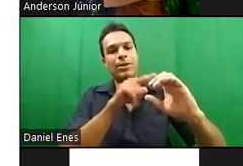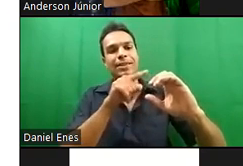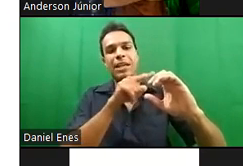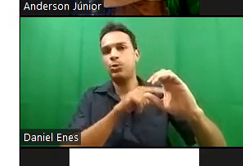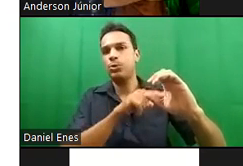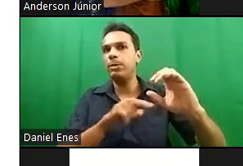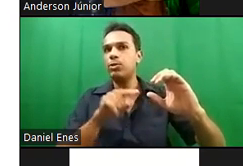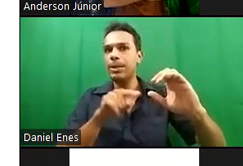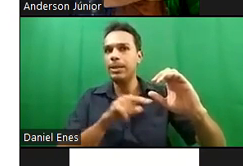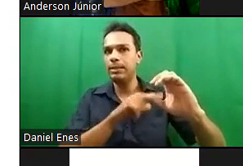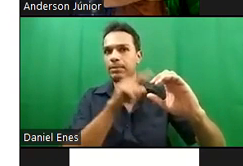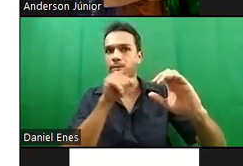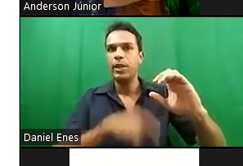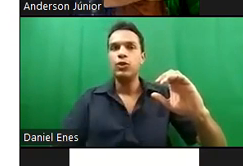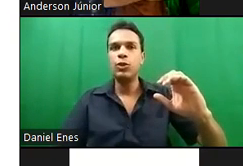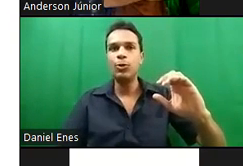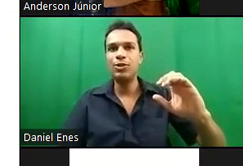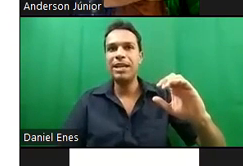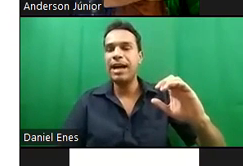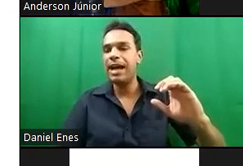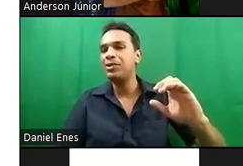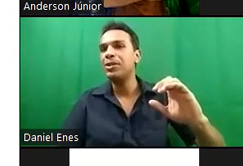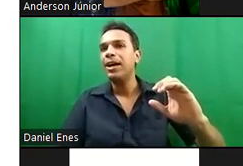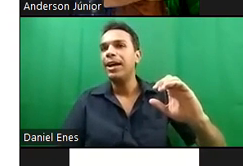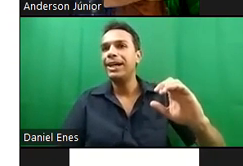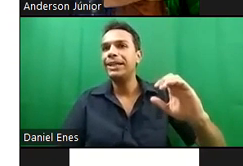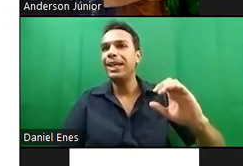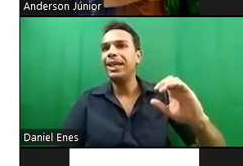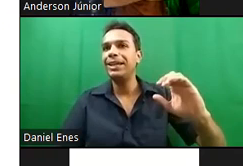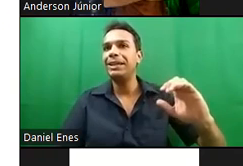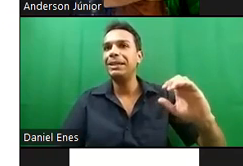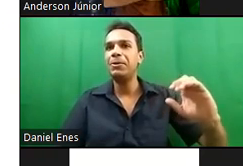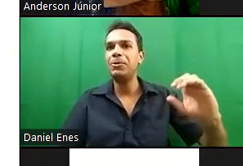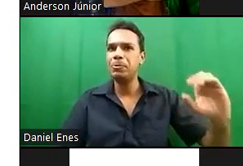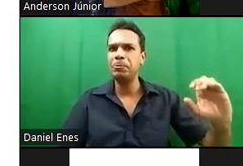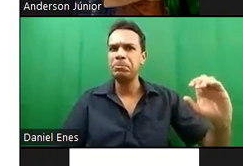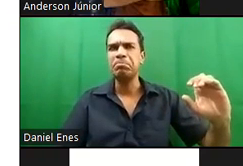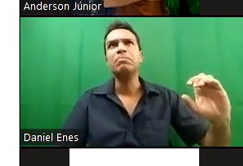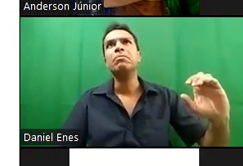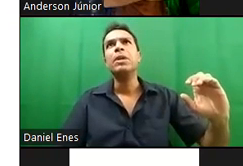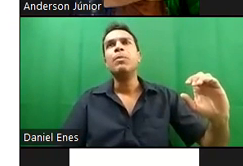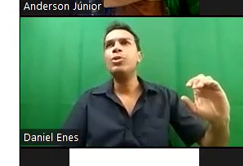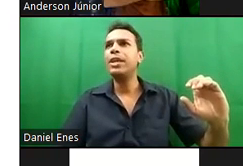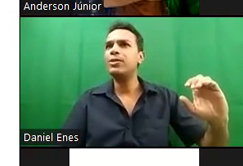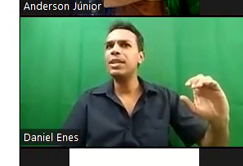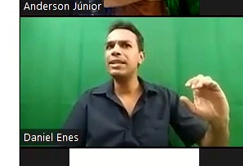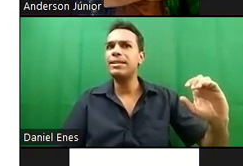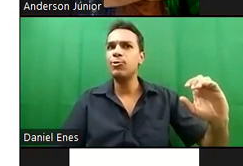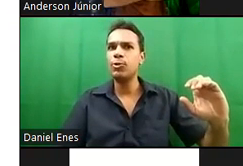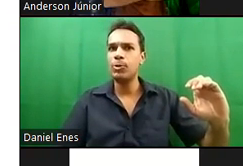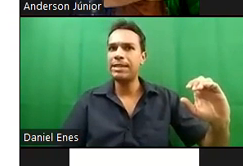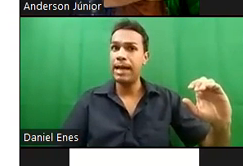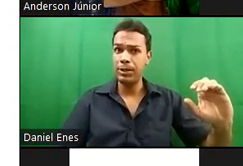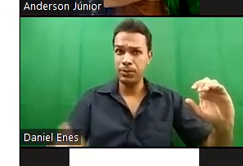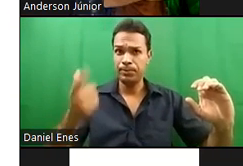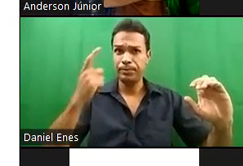Então, ela está estudando isso aqui. Sons nasais, an, en, in, on, Por que eu sei que esses sons